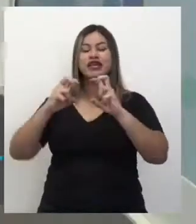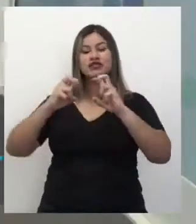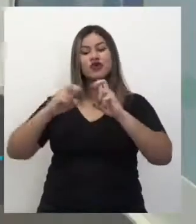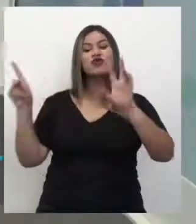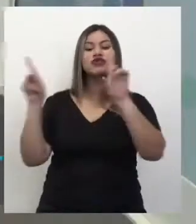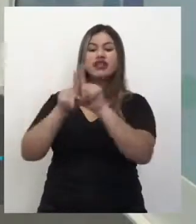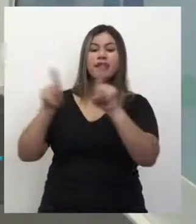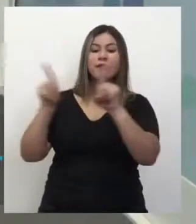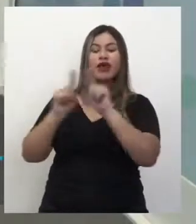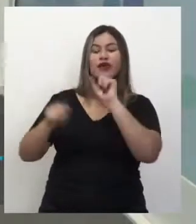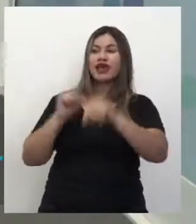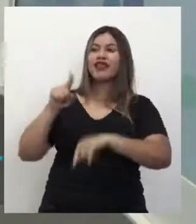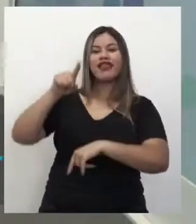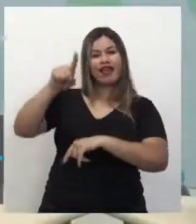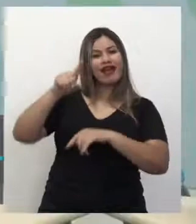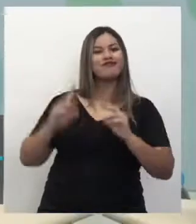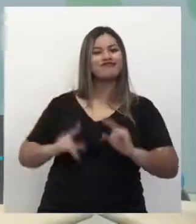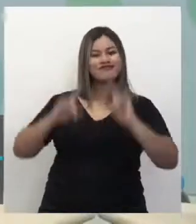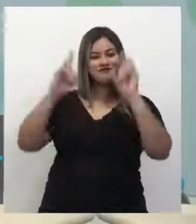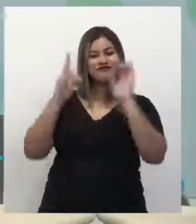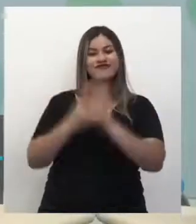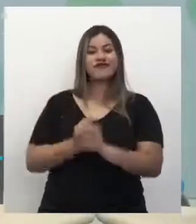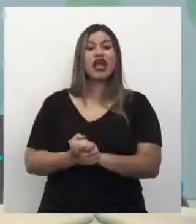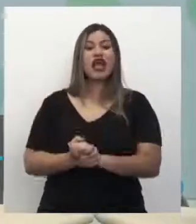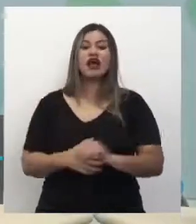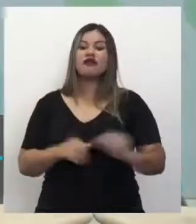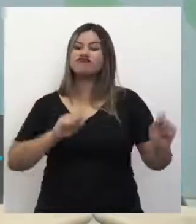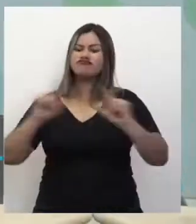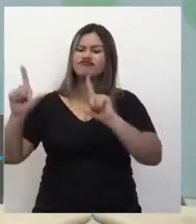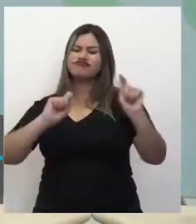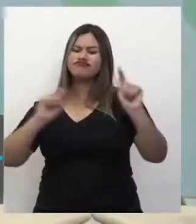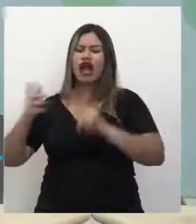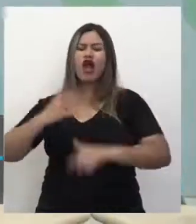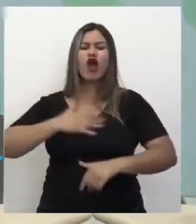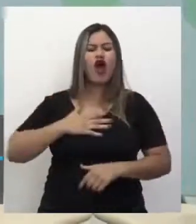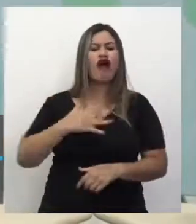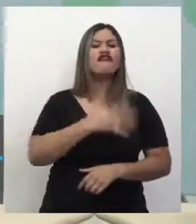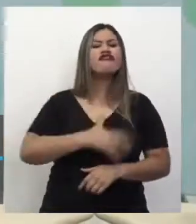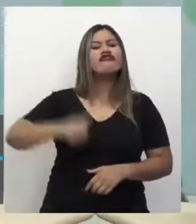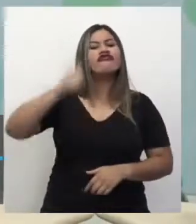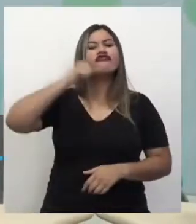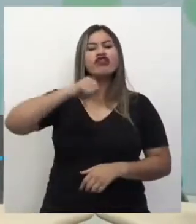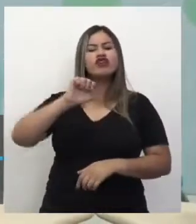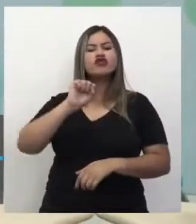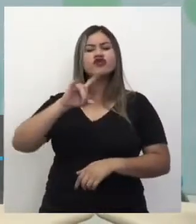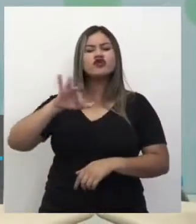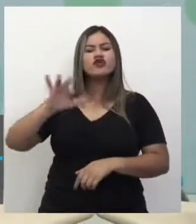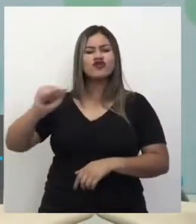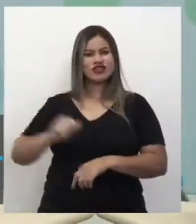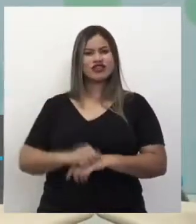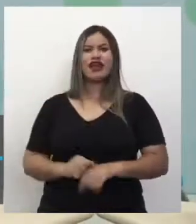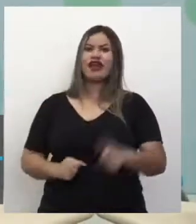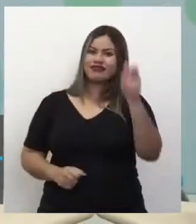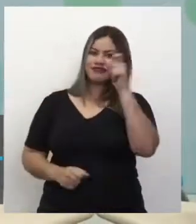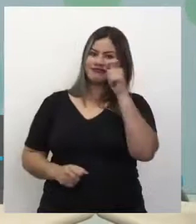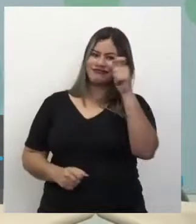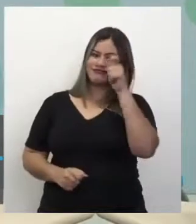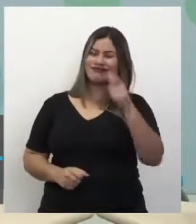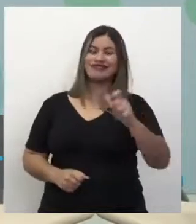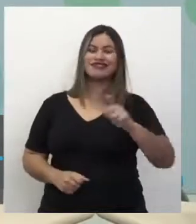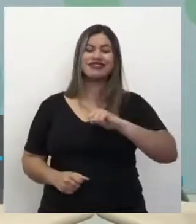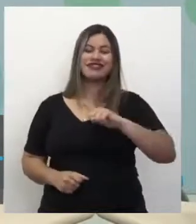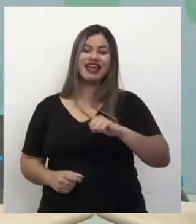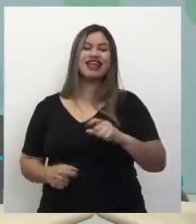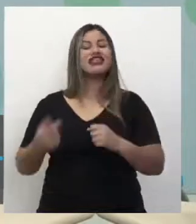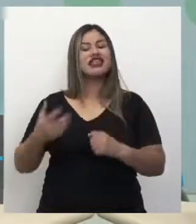de ver essas exposições? A minha filha, Sofia, que deve estar assistindo essa aula também. Agora que eu penso, a Sofia deve estar assistindo essa aula. E ela gosta muito de exposições, a gente